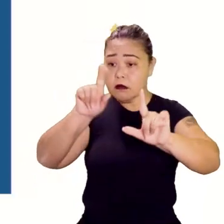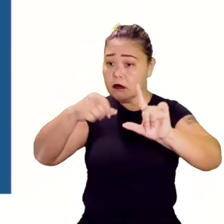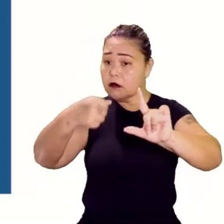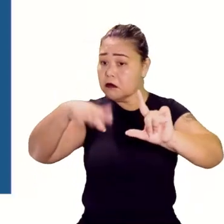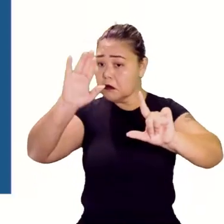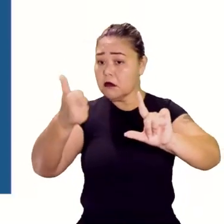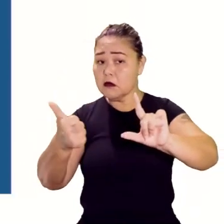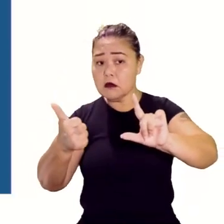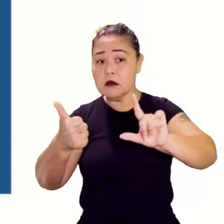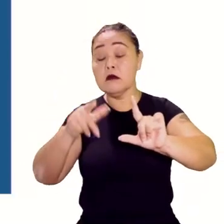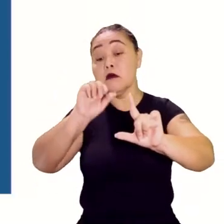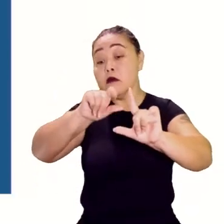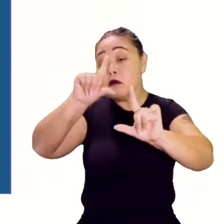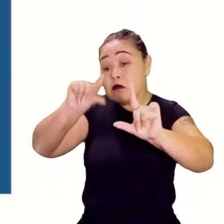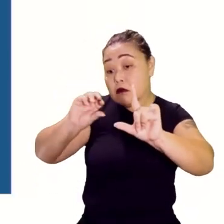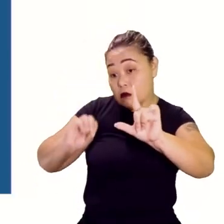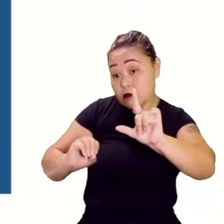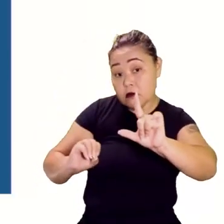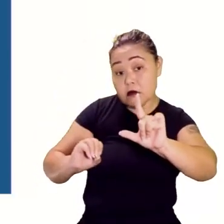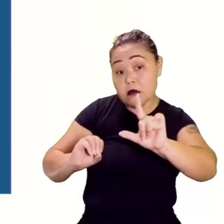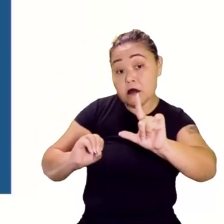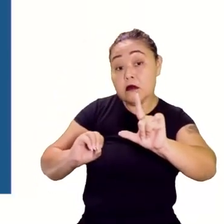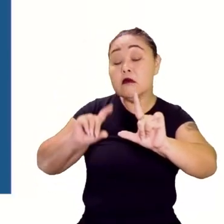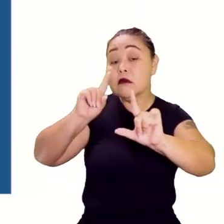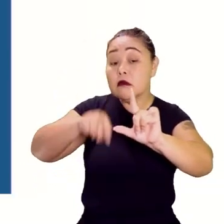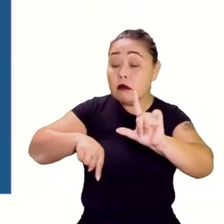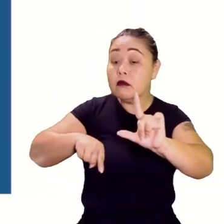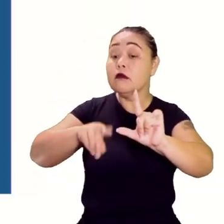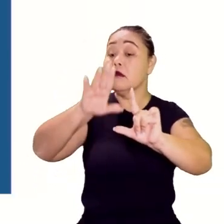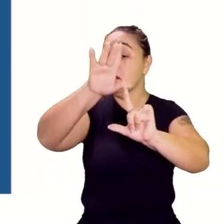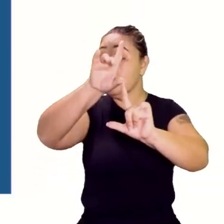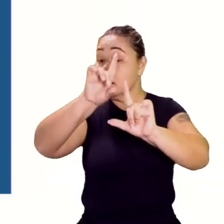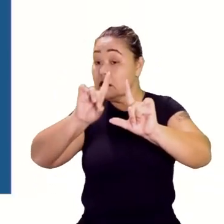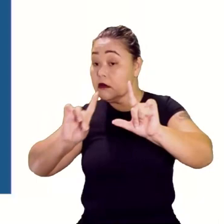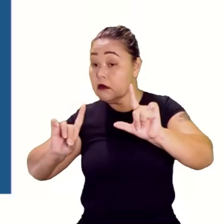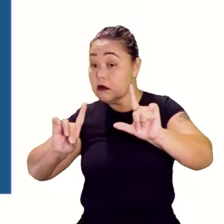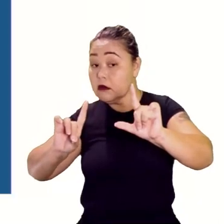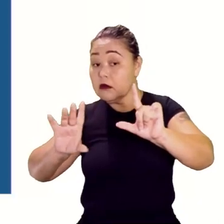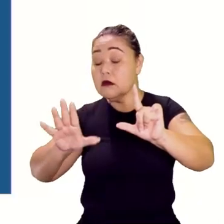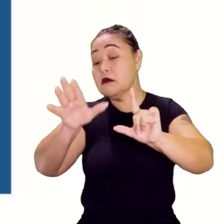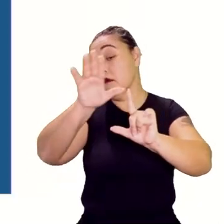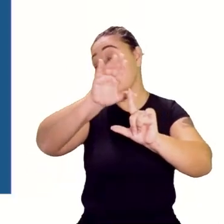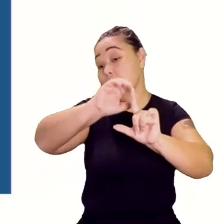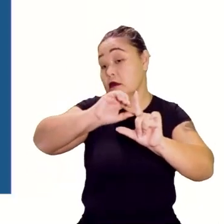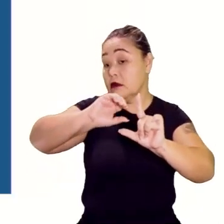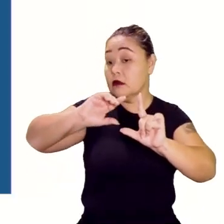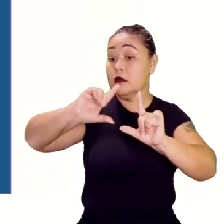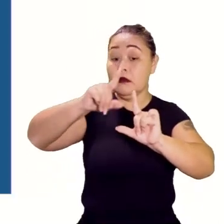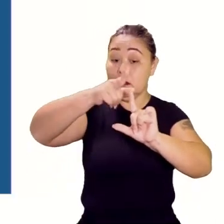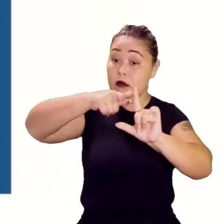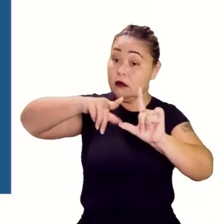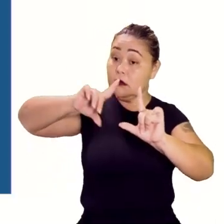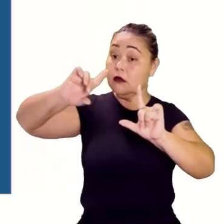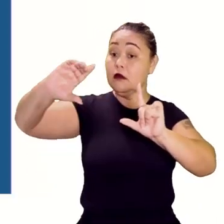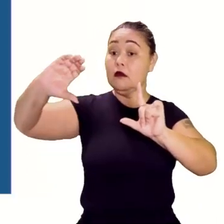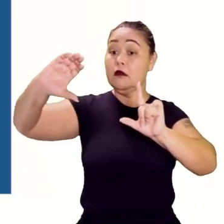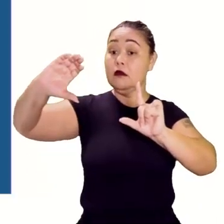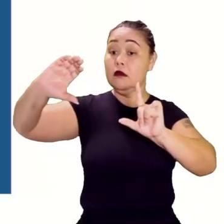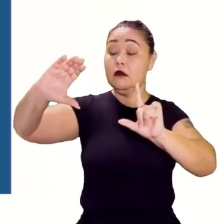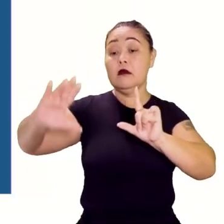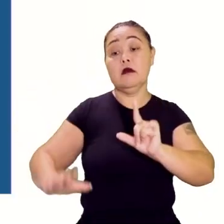que 1, que o a é menor que 0, que ela é decrescente ou que ela é